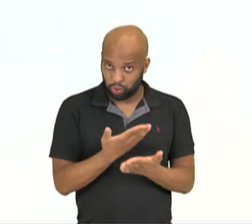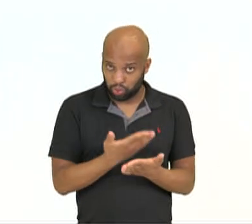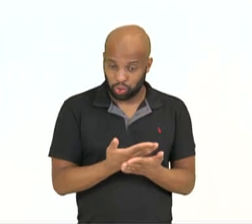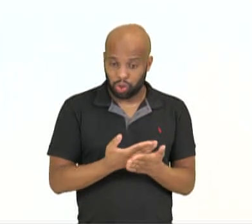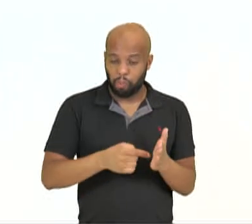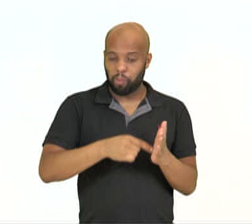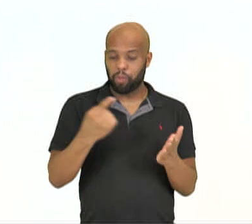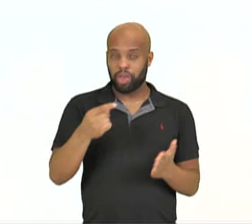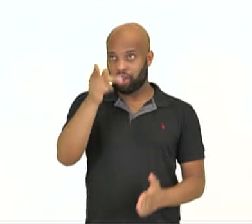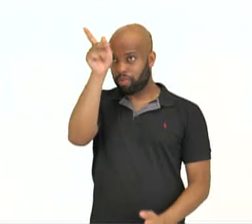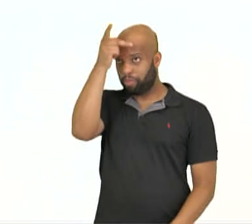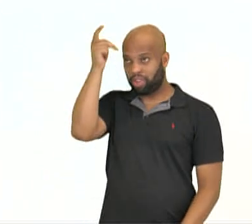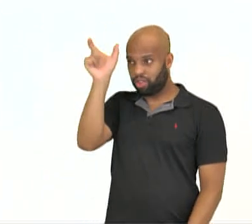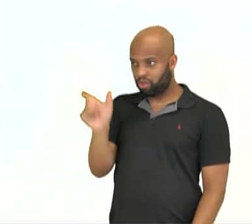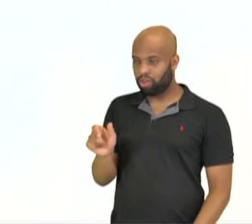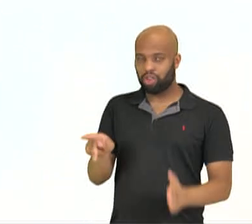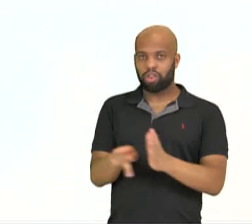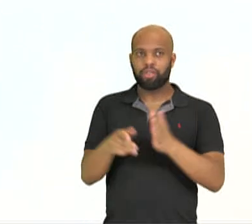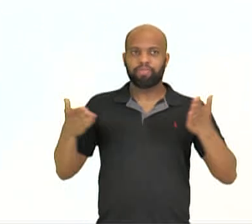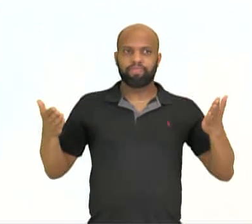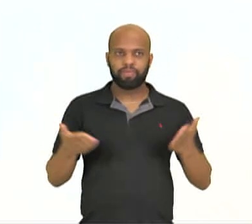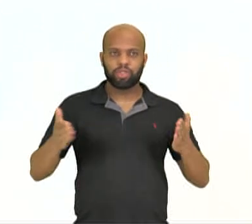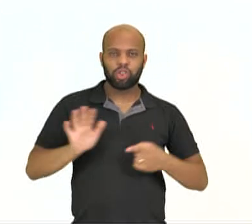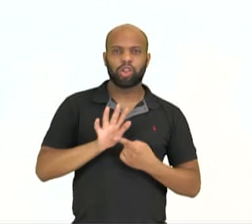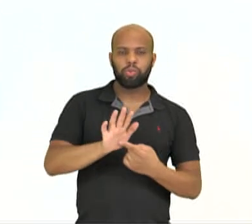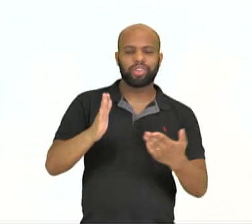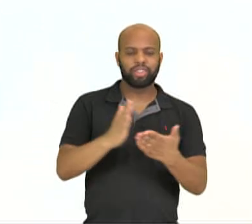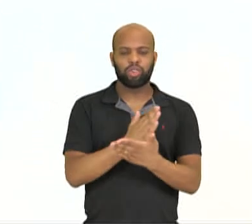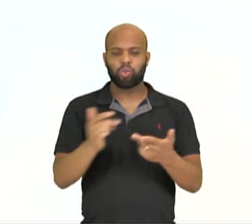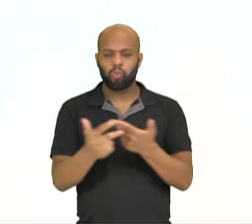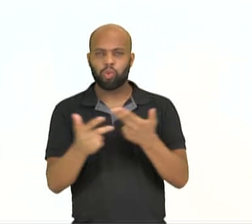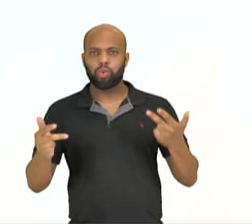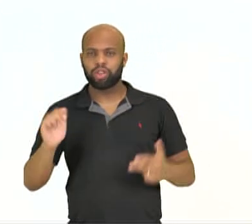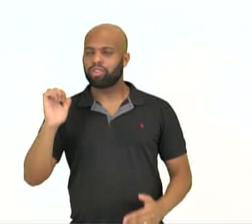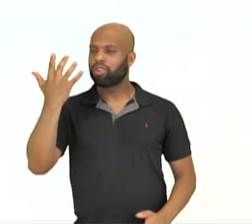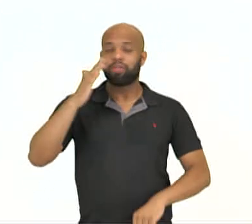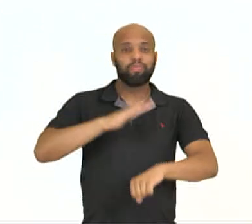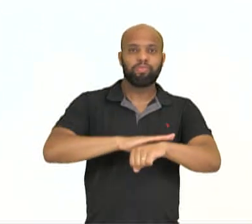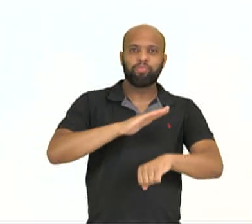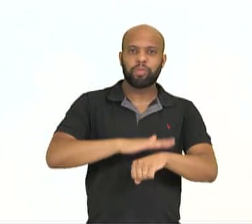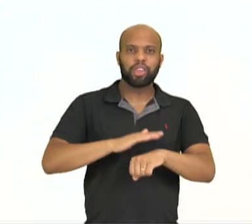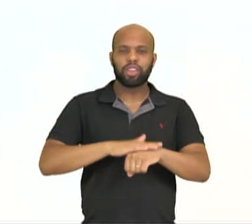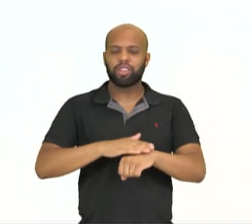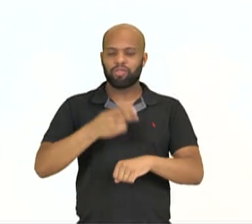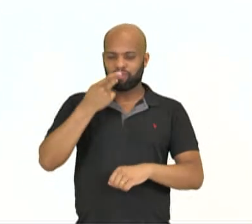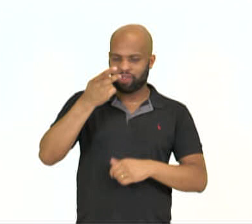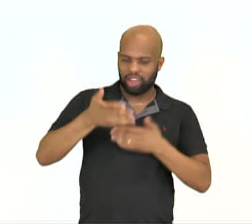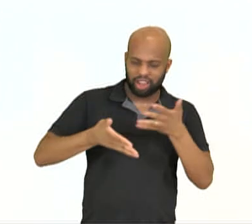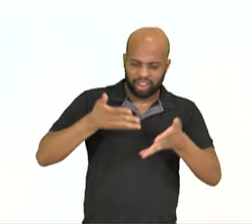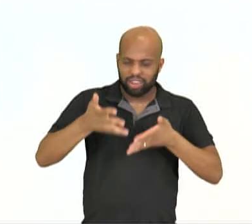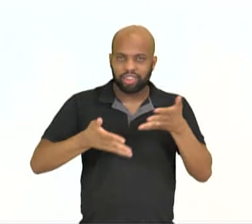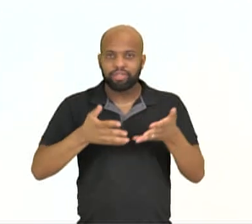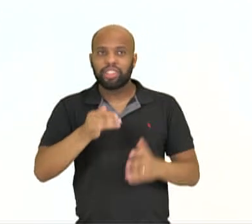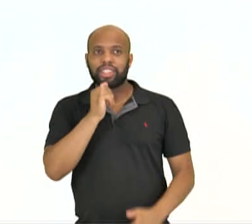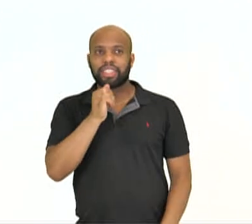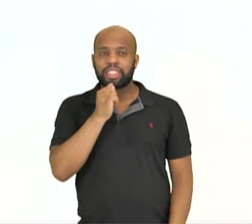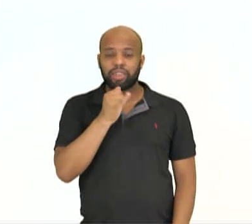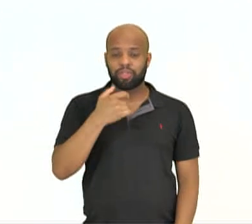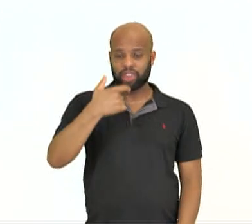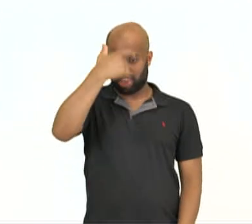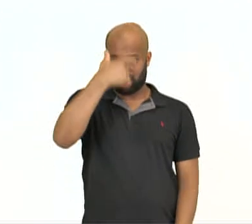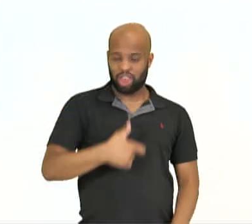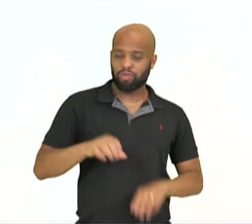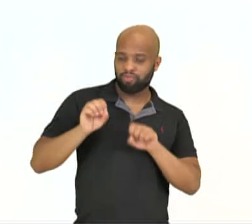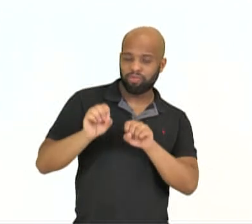primeira pessoa do presente, né? Expressa algo que acontece no momento da fala. Por exemplo, eu